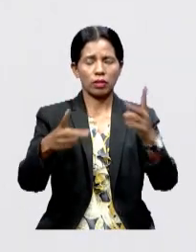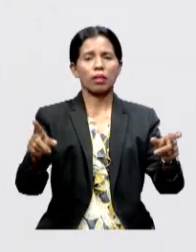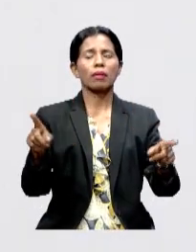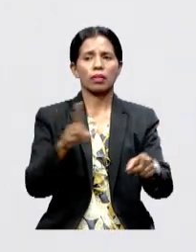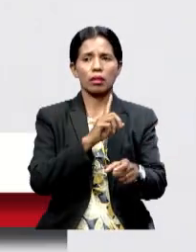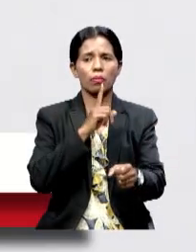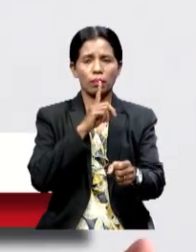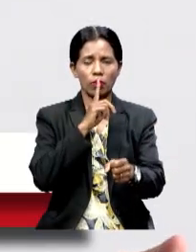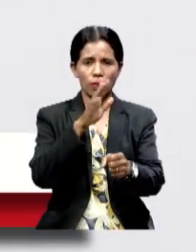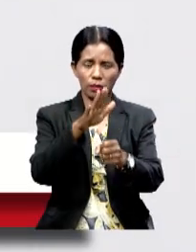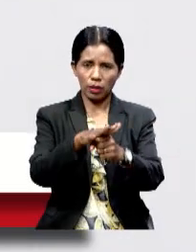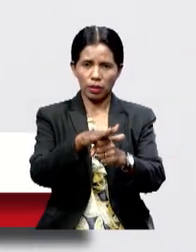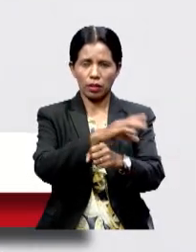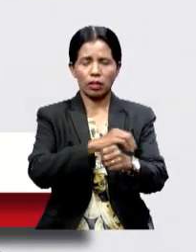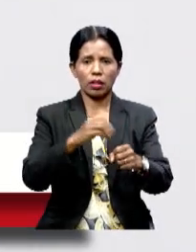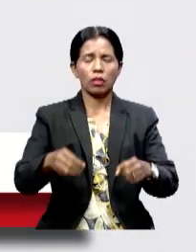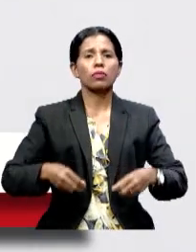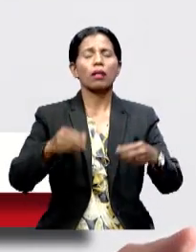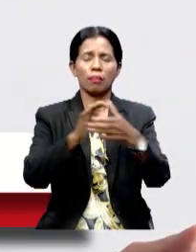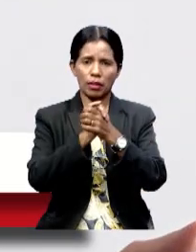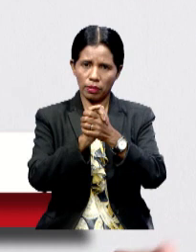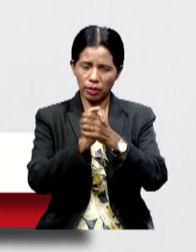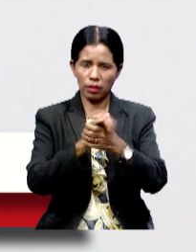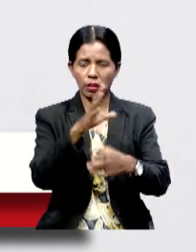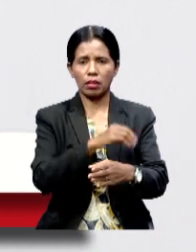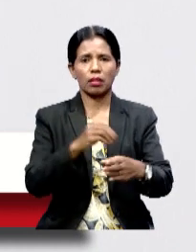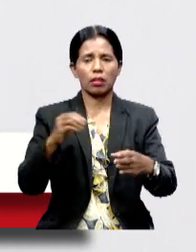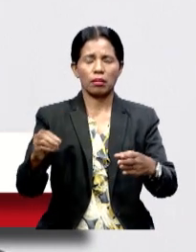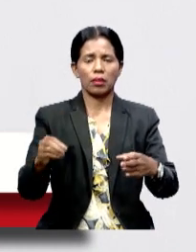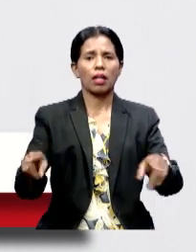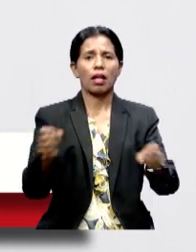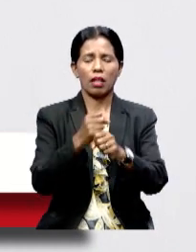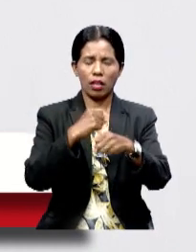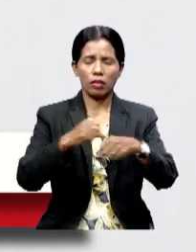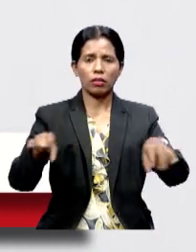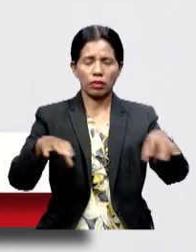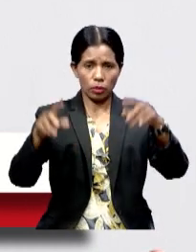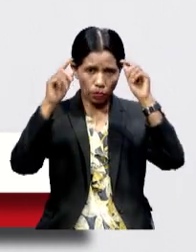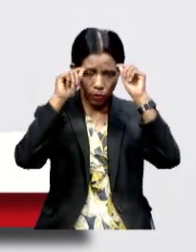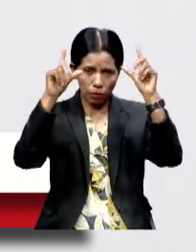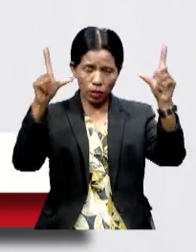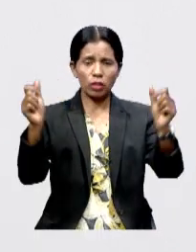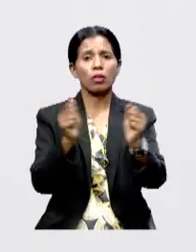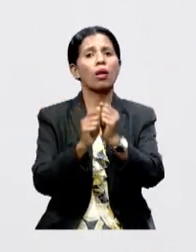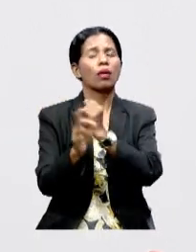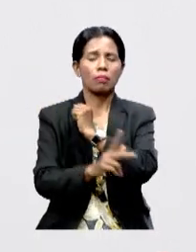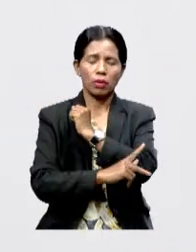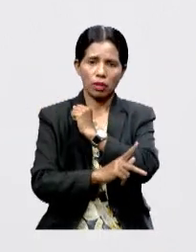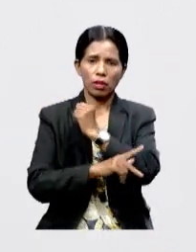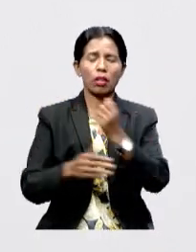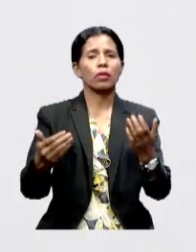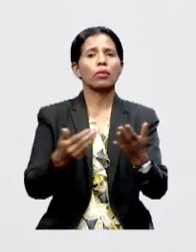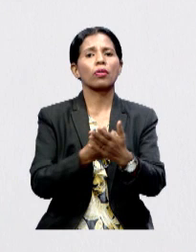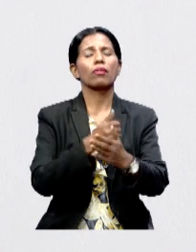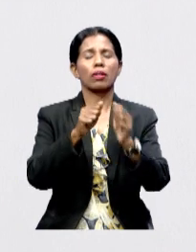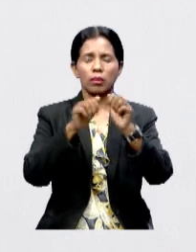de relançar e reforçar os laços de amizade que unem Portugal a Timor-Leste. Há uma nova administração também neste momento